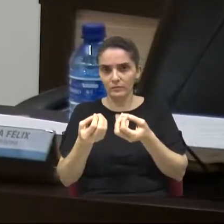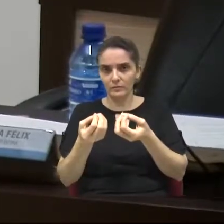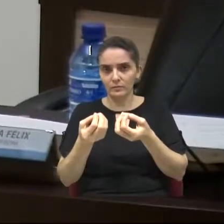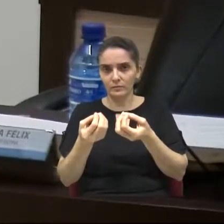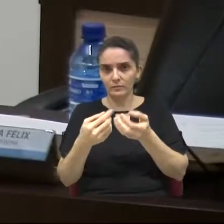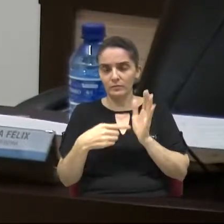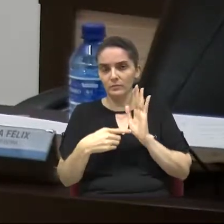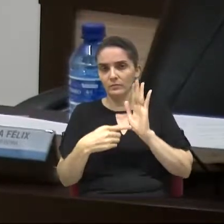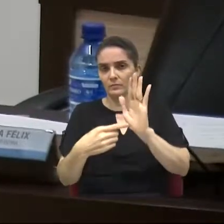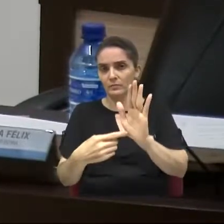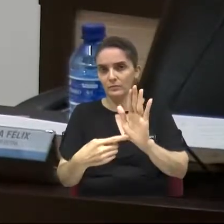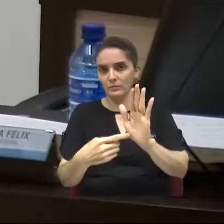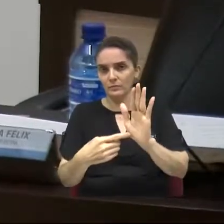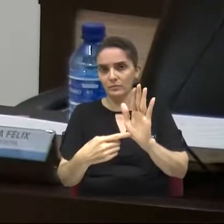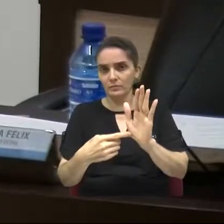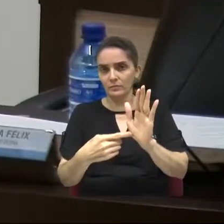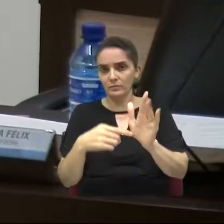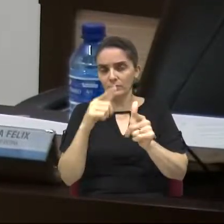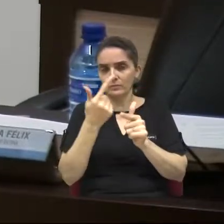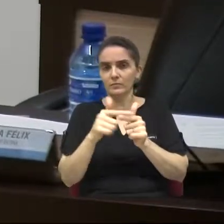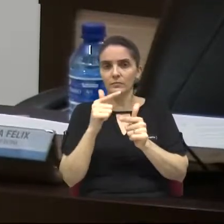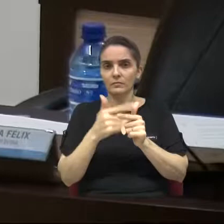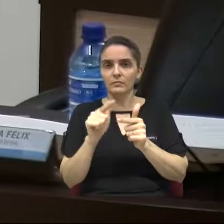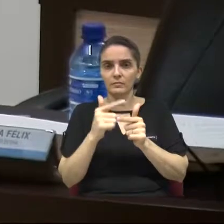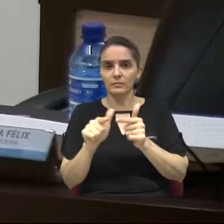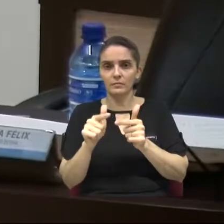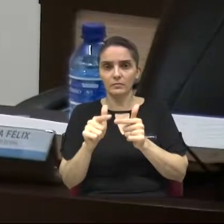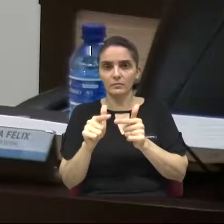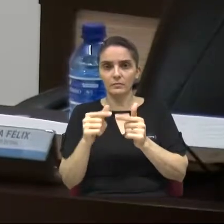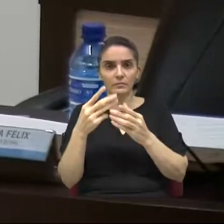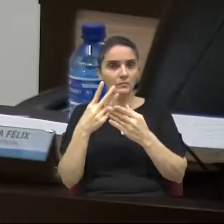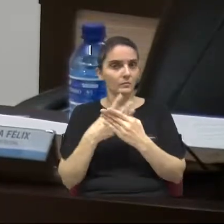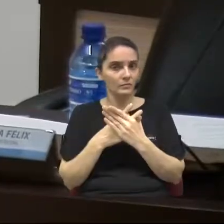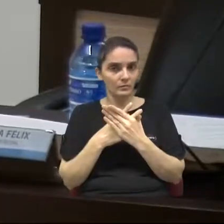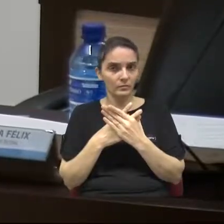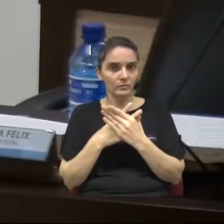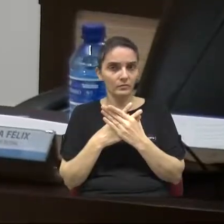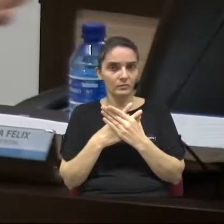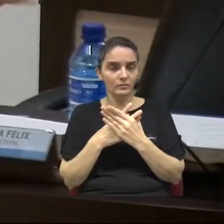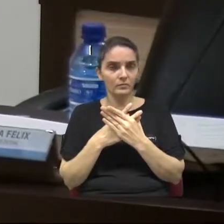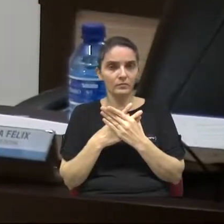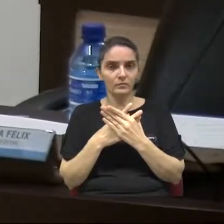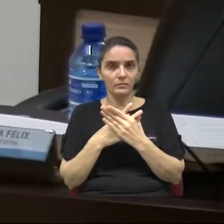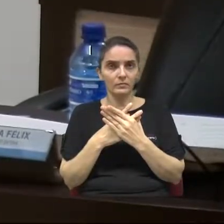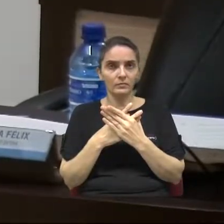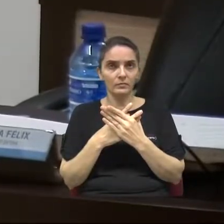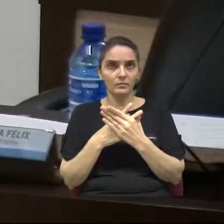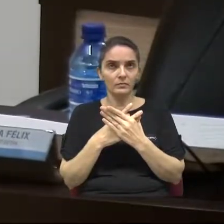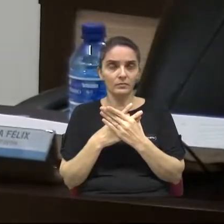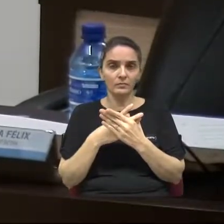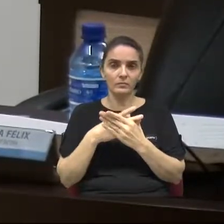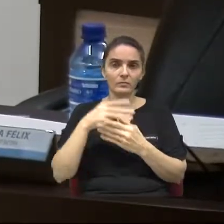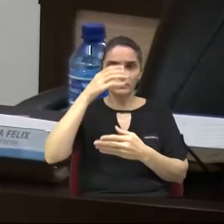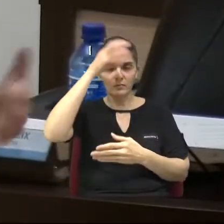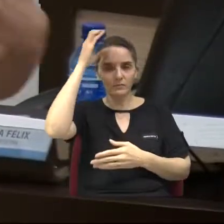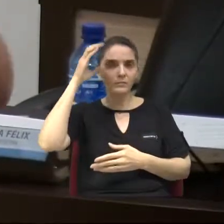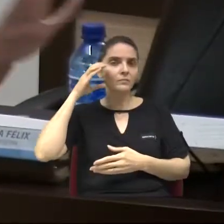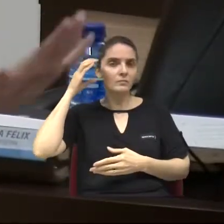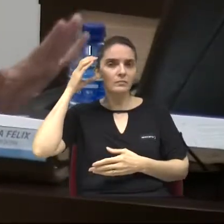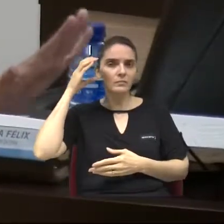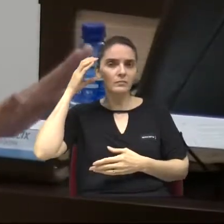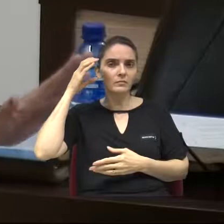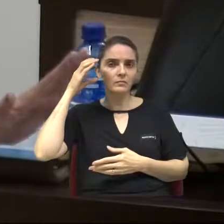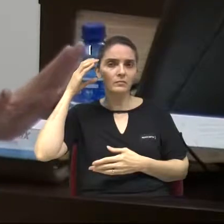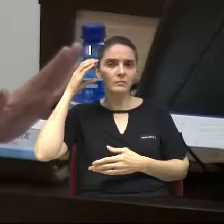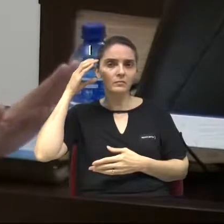apontar irregularidades desta casa, da Câmara Municipal de Limeira, eu posso falar aqui por mim, Carolina Pontes, eu